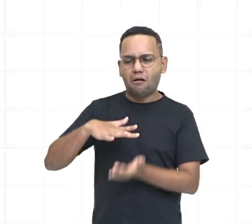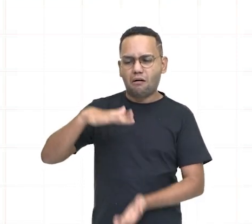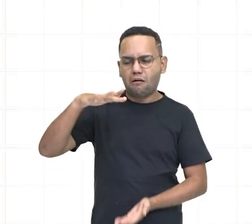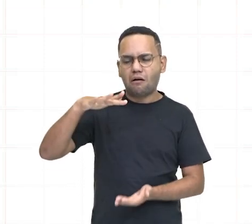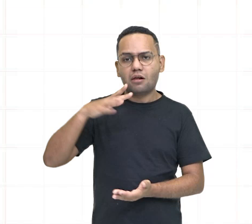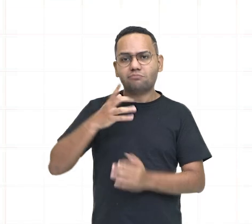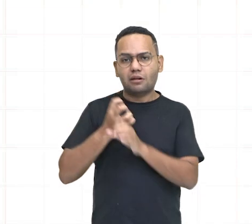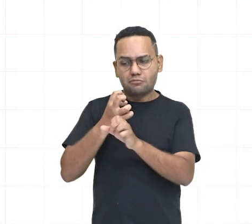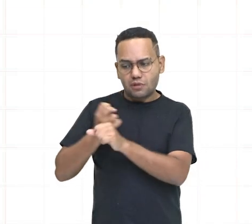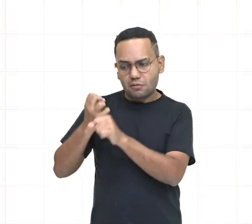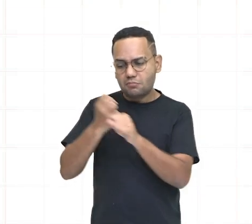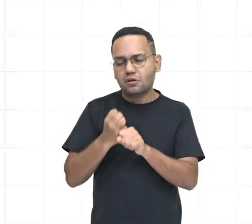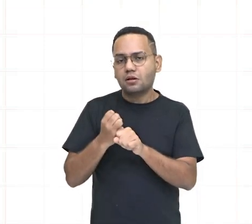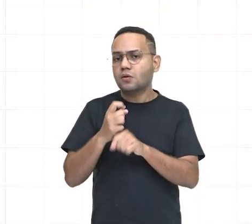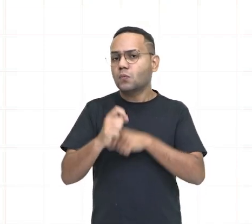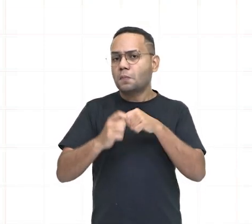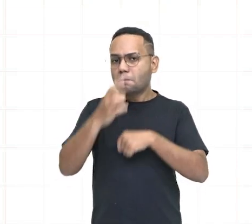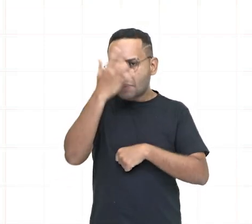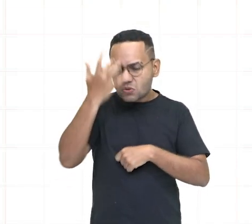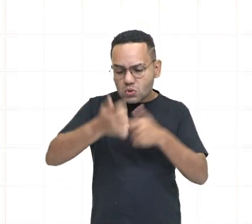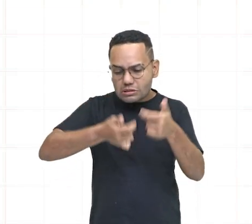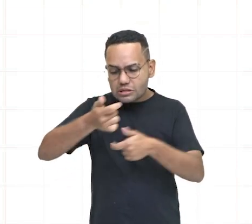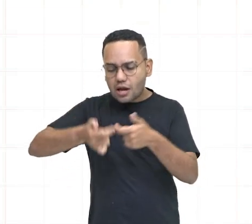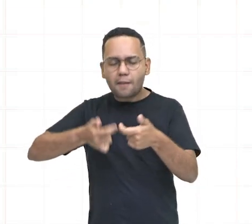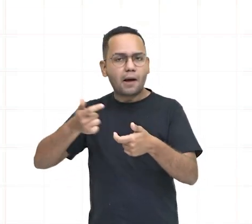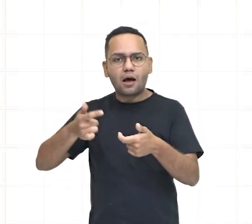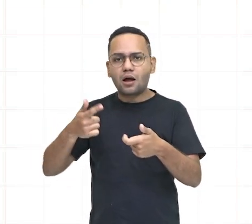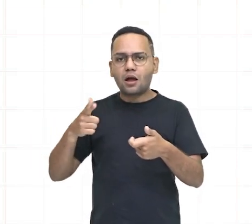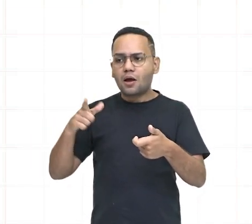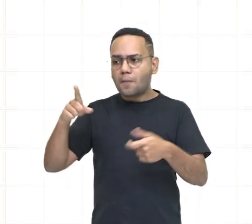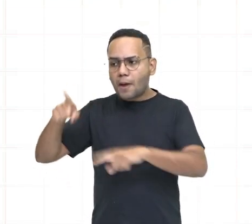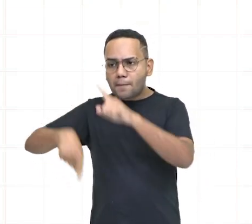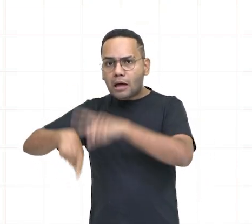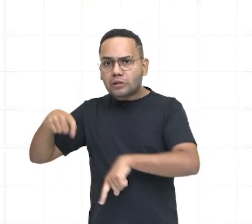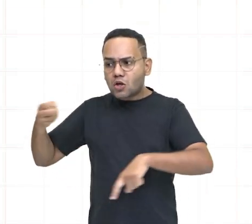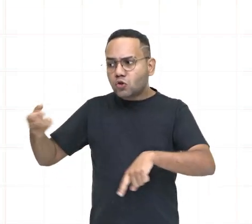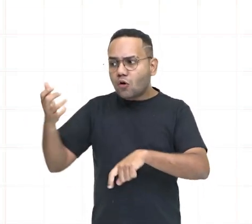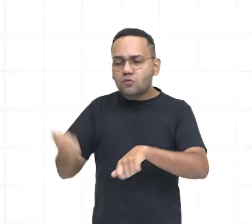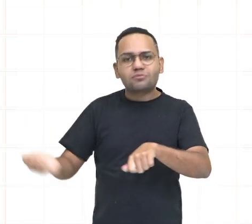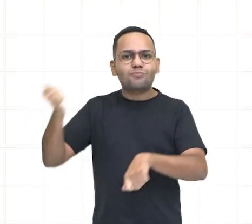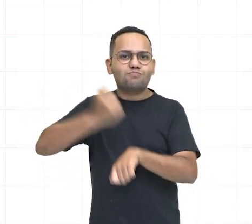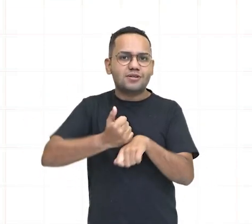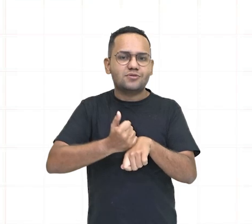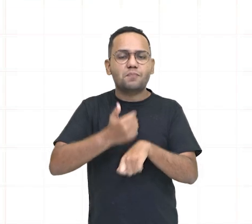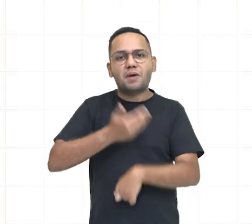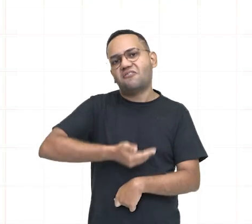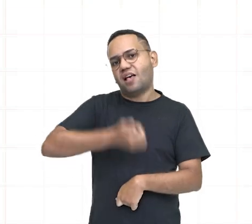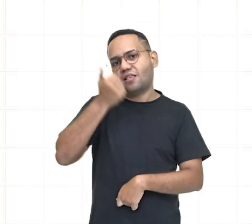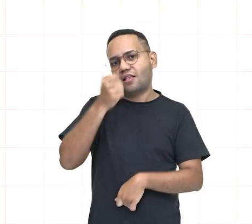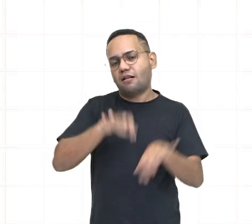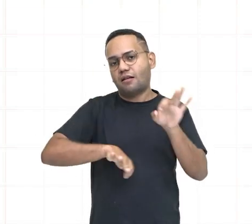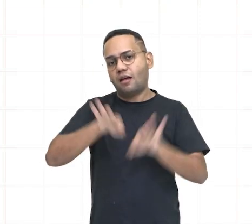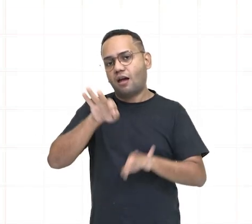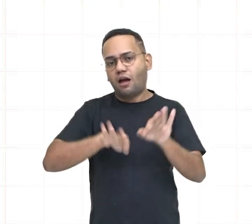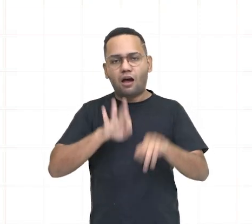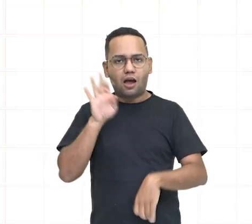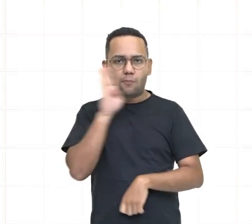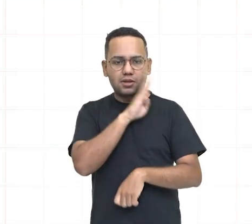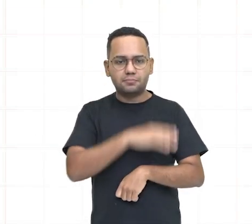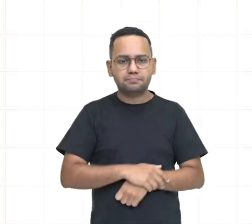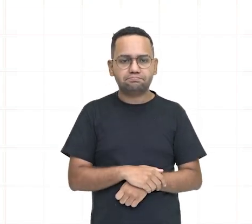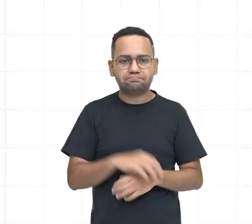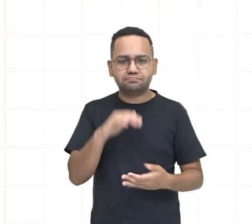substituídos por máquinas. Antigamente existia aquela máquina de ponto